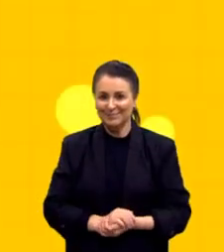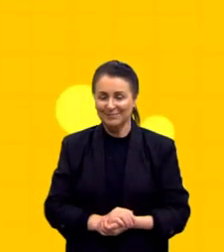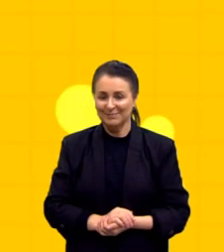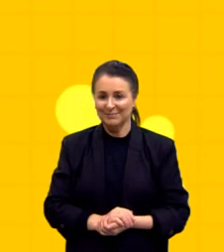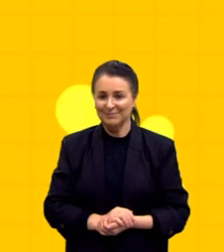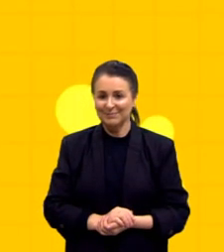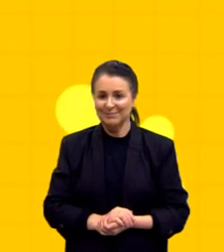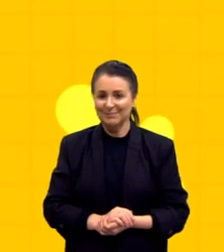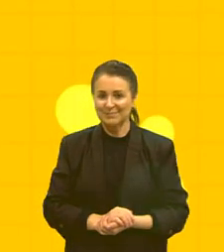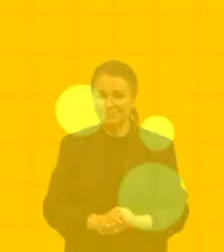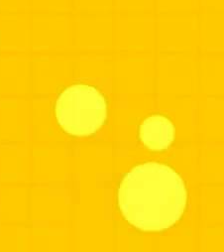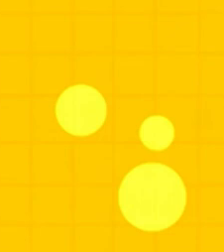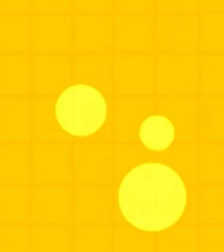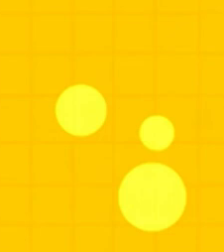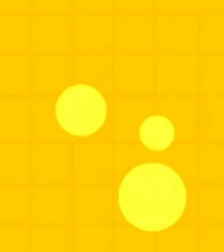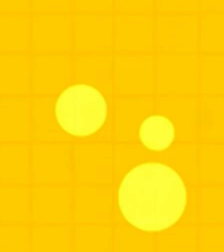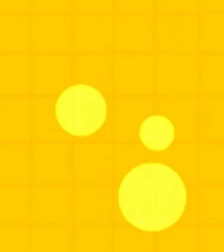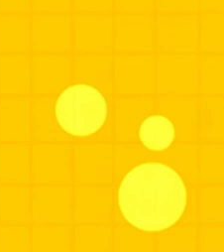Tchau. Tchau.